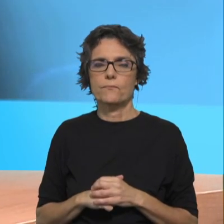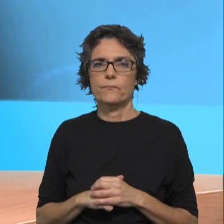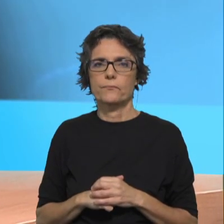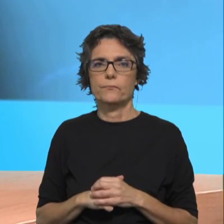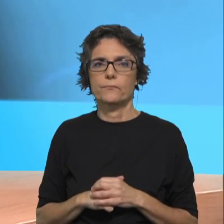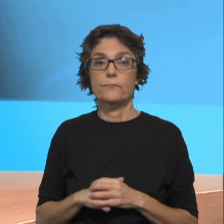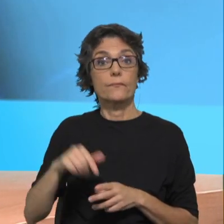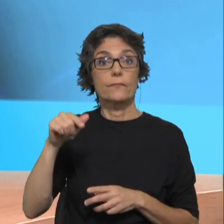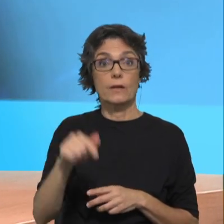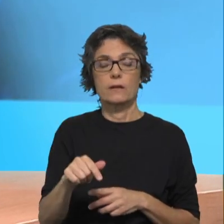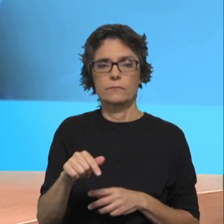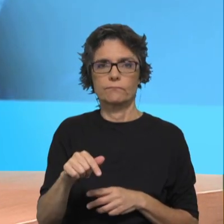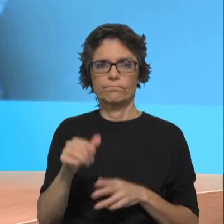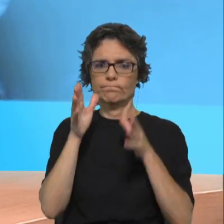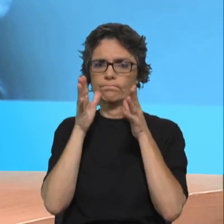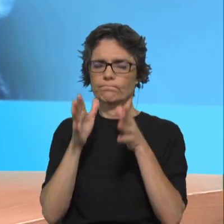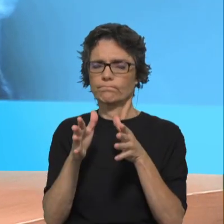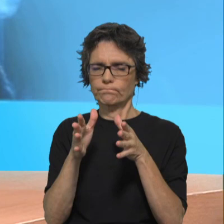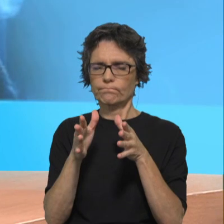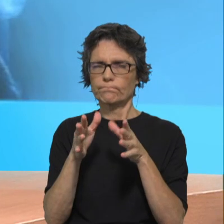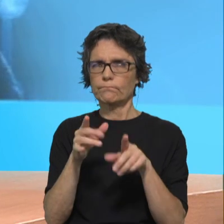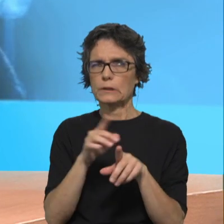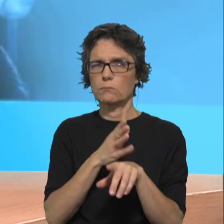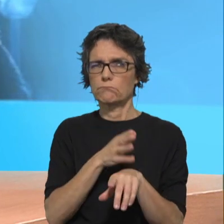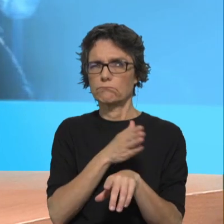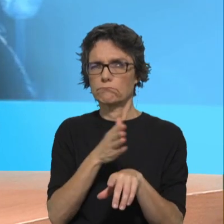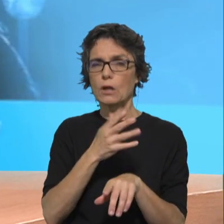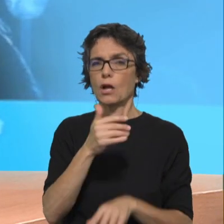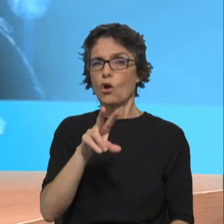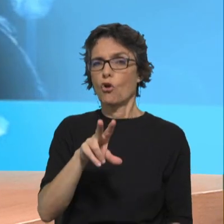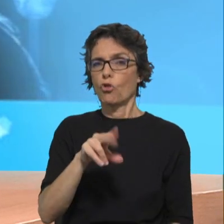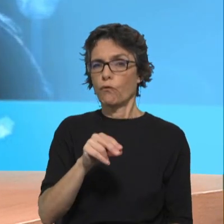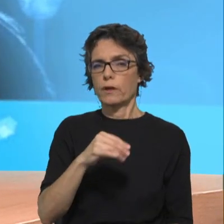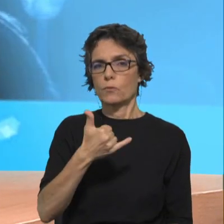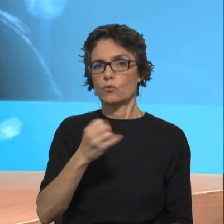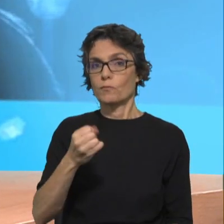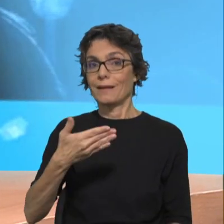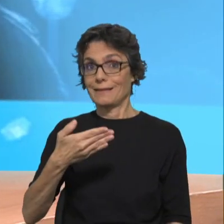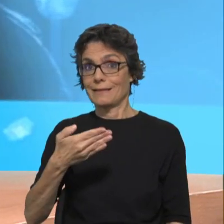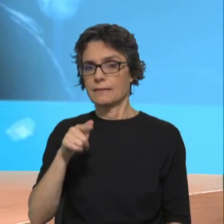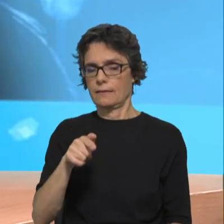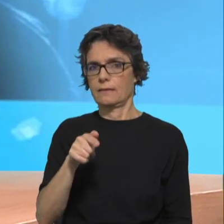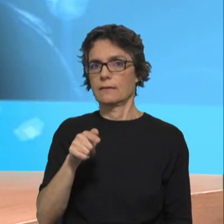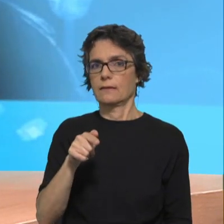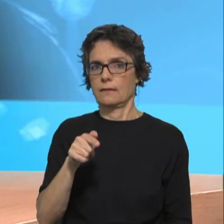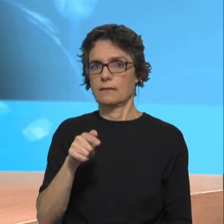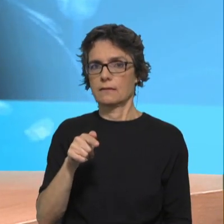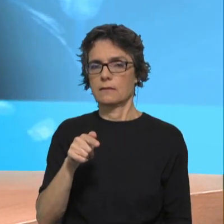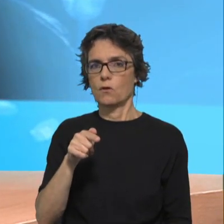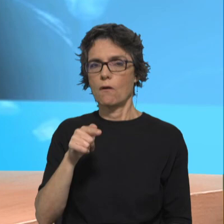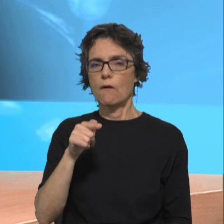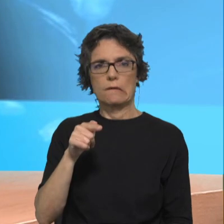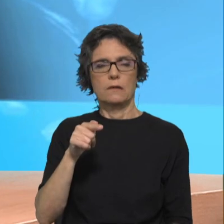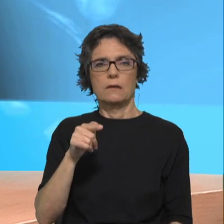a pensar isto. Em novembro de 2017, isto ganhou uma consistência,